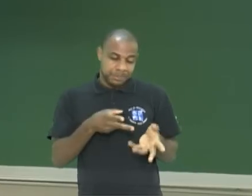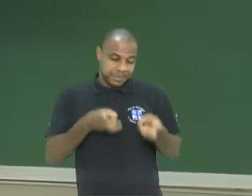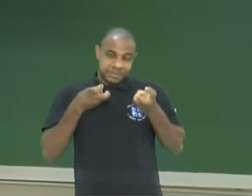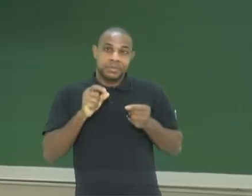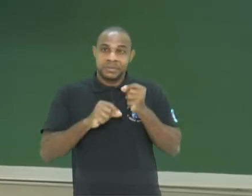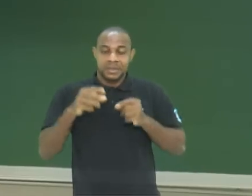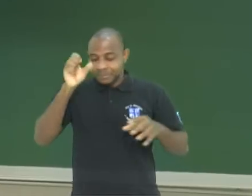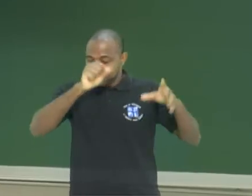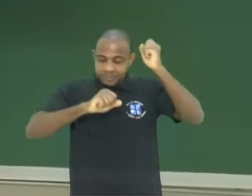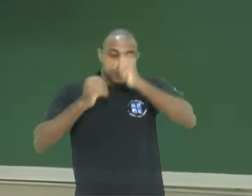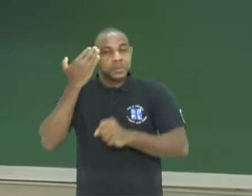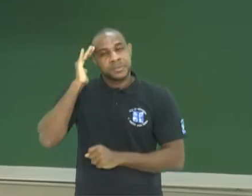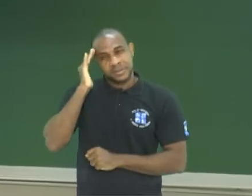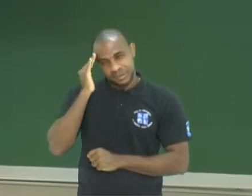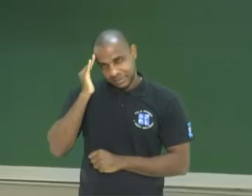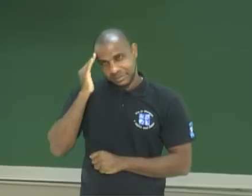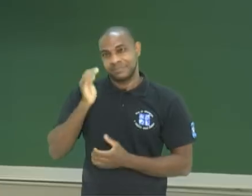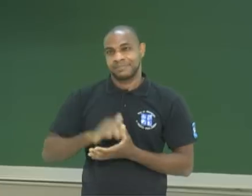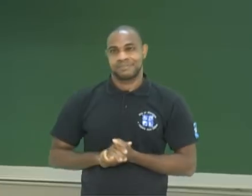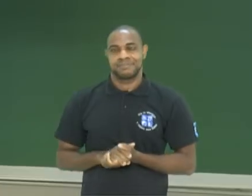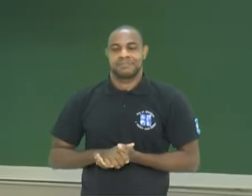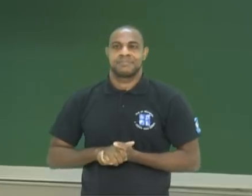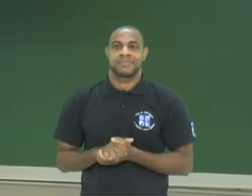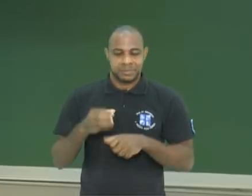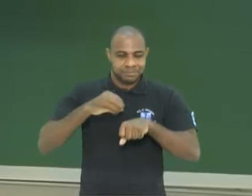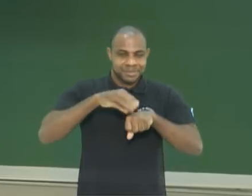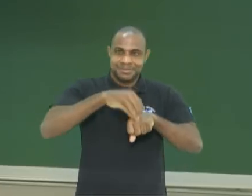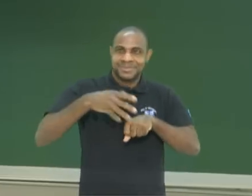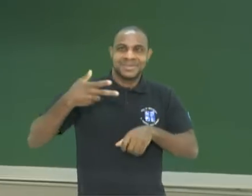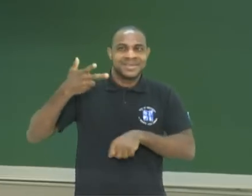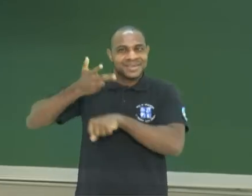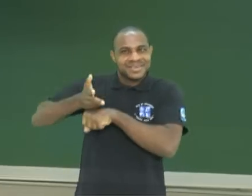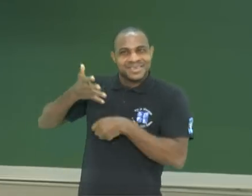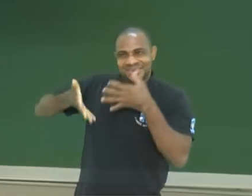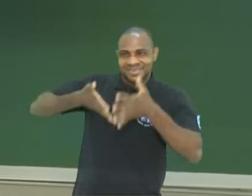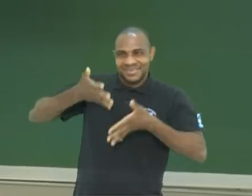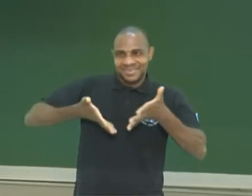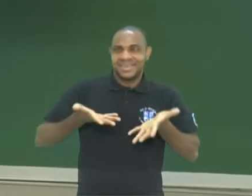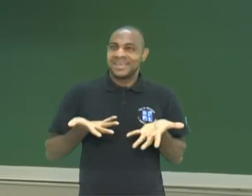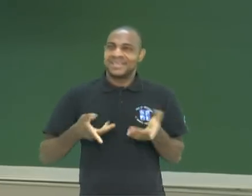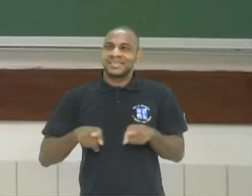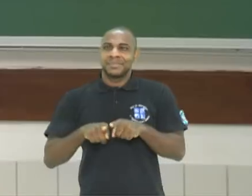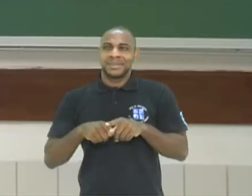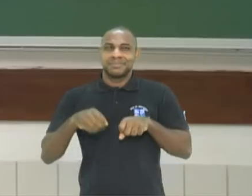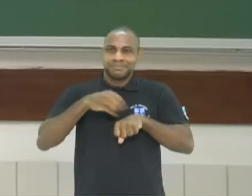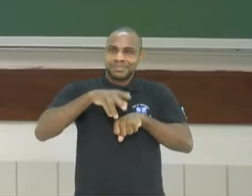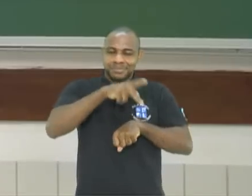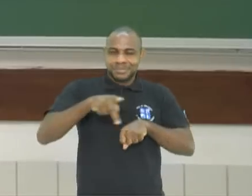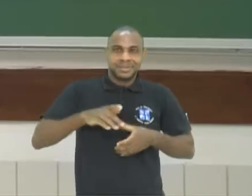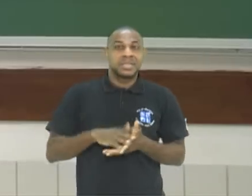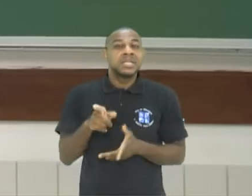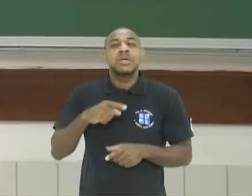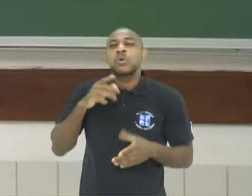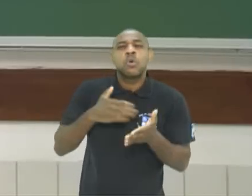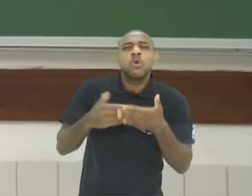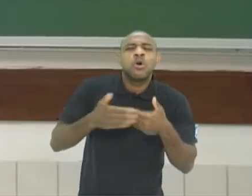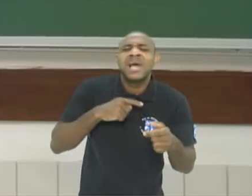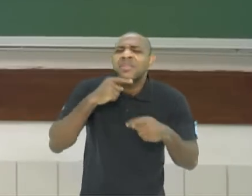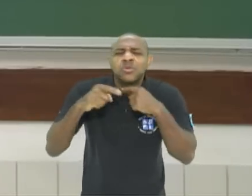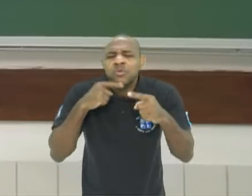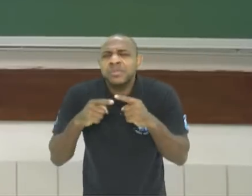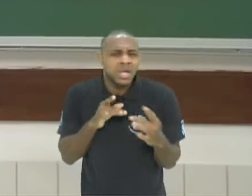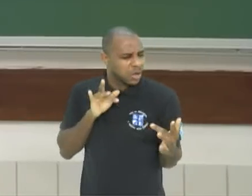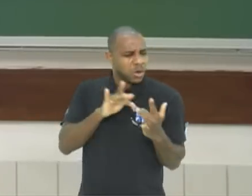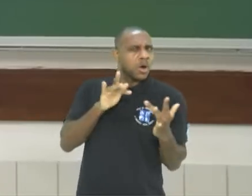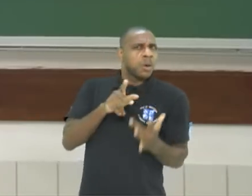realmente está compreendendo aquilo que está sendo transmitido durante as aulas e lembrando que, claro, se você possuir alguma dúvida, tente entrar em